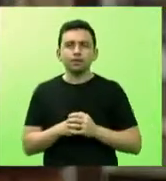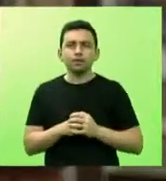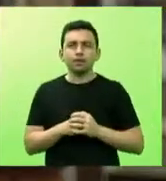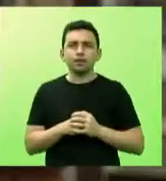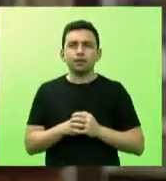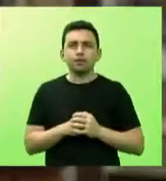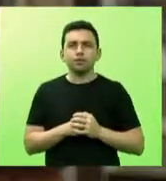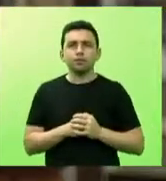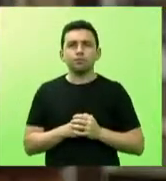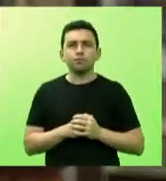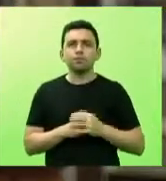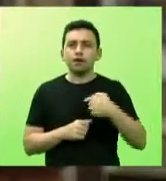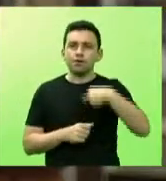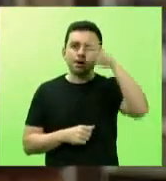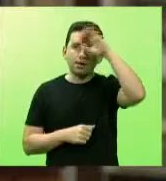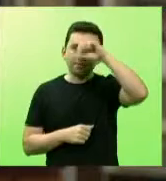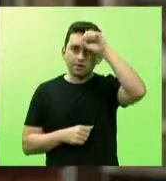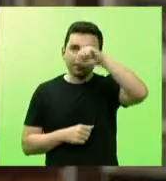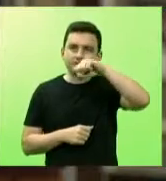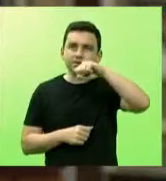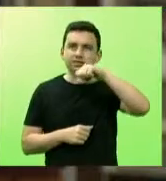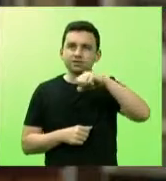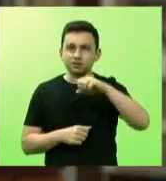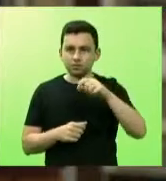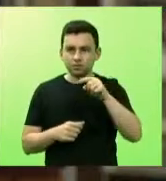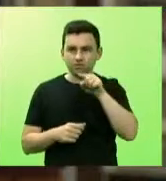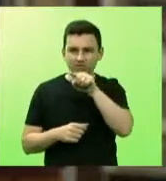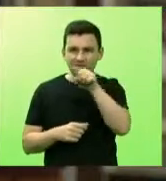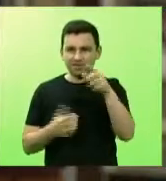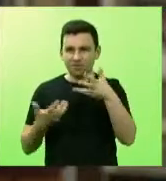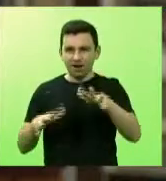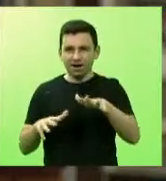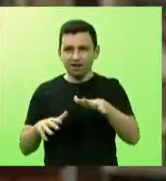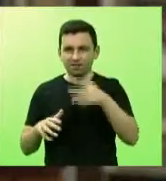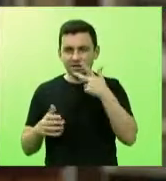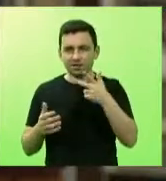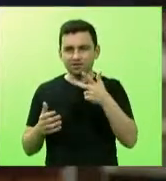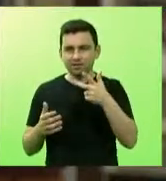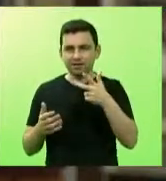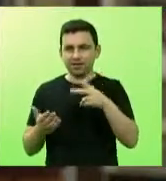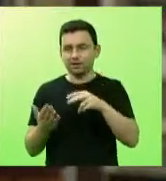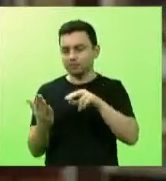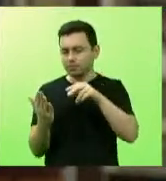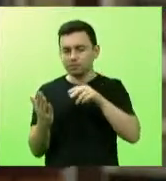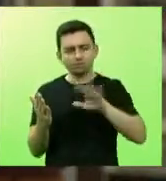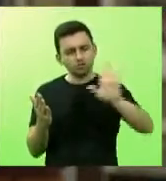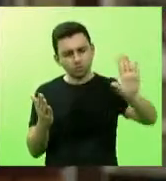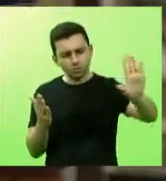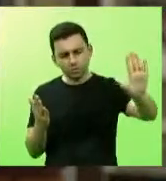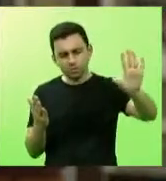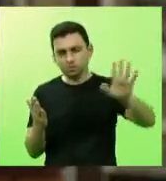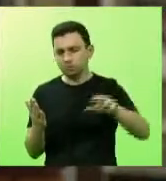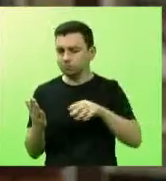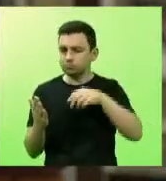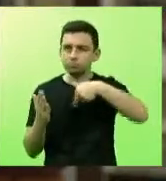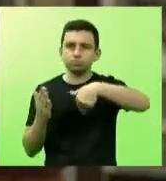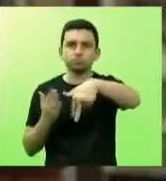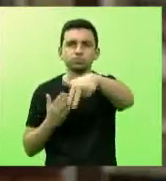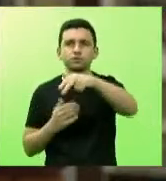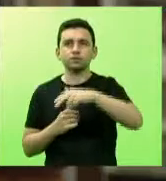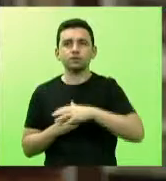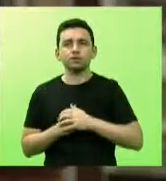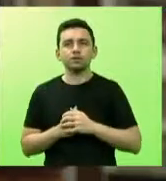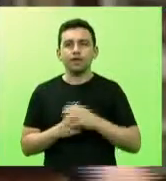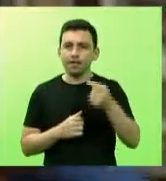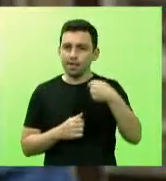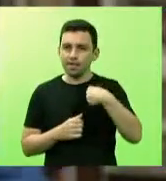correndo. Aprendi isso no quartel. Quando você não quer falar com o sujeito, tu fica olhando uma folha assim e fala, só um minuto, só um minuto, só um minuto, e passa correndo, cara.